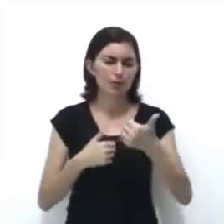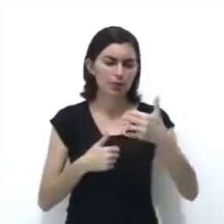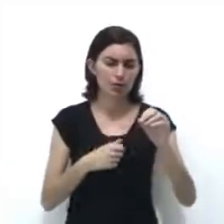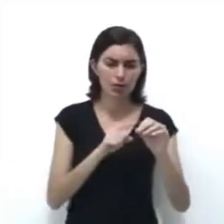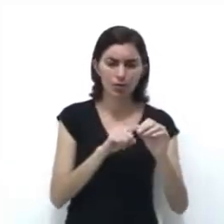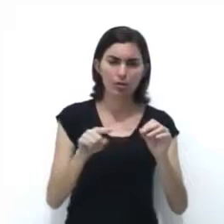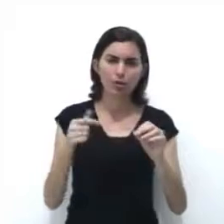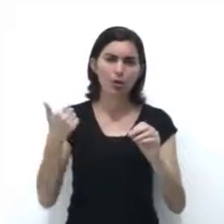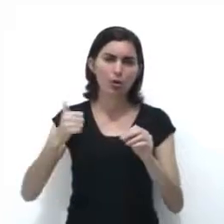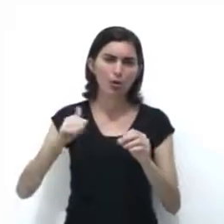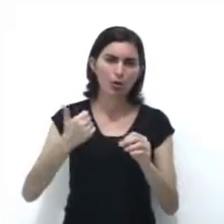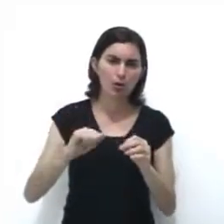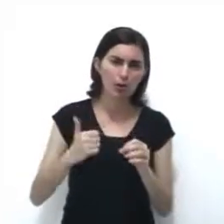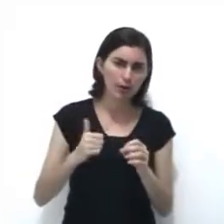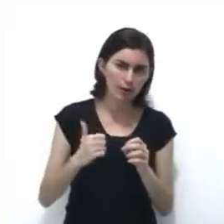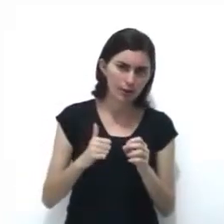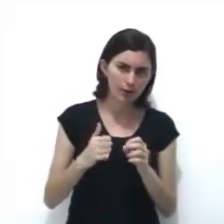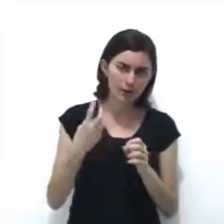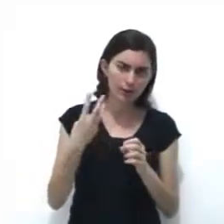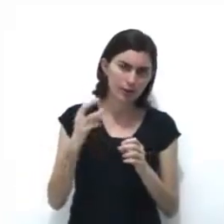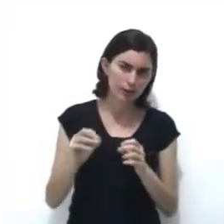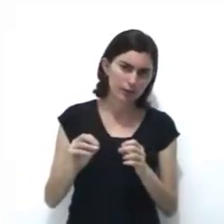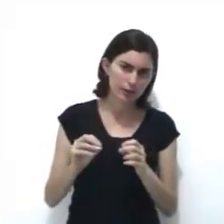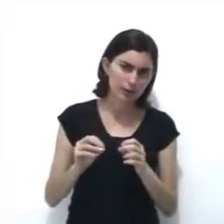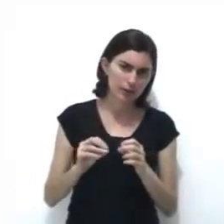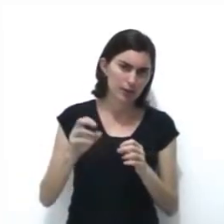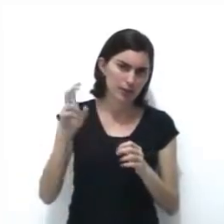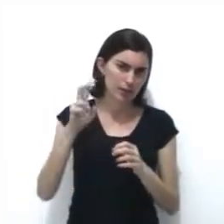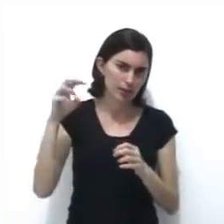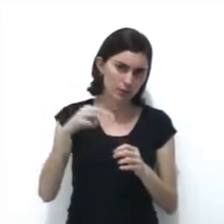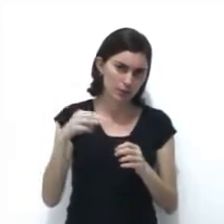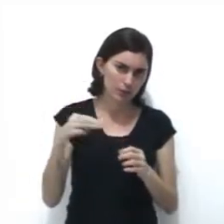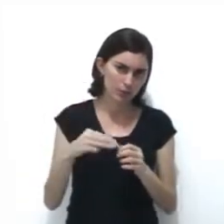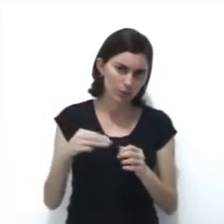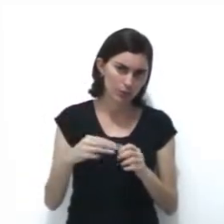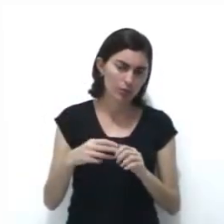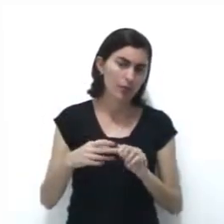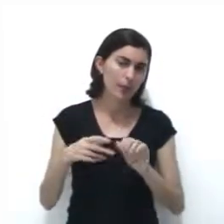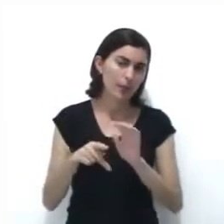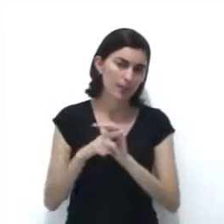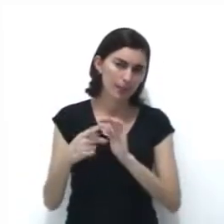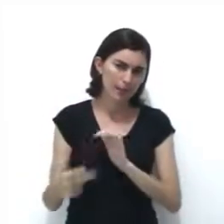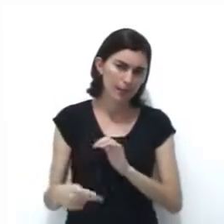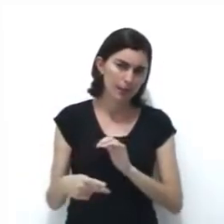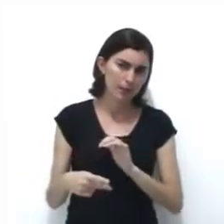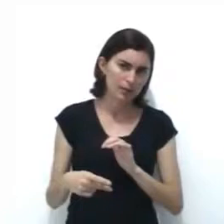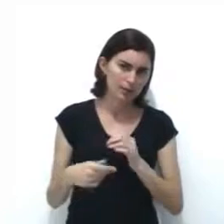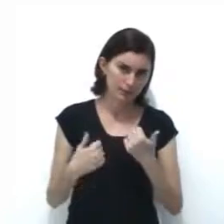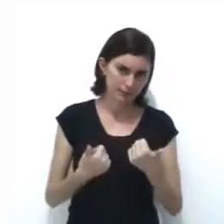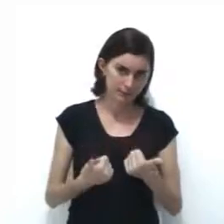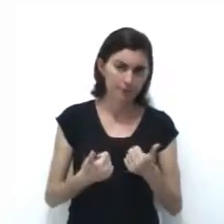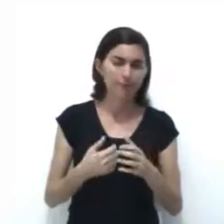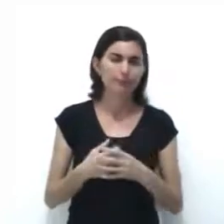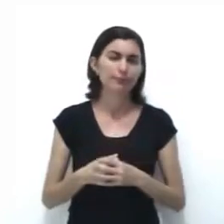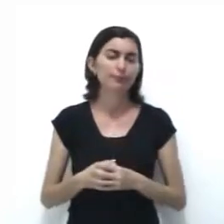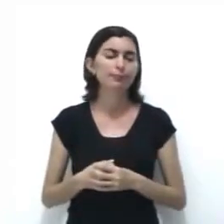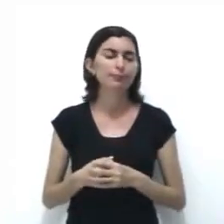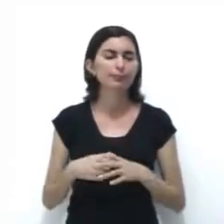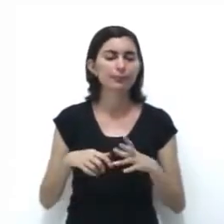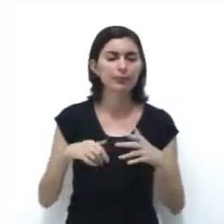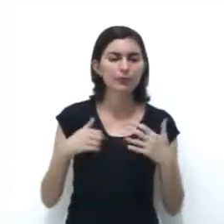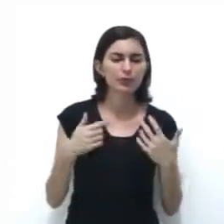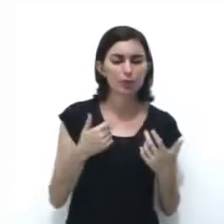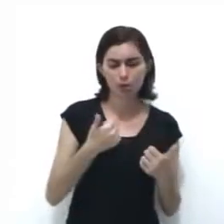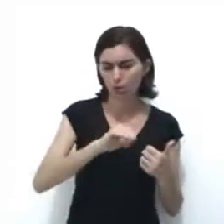do 10 para o 11, 30 graus. São 5 minutos que equivalem à abertura de 30